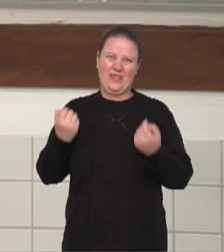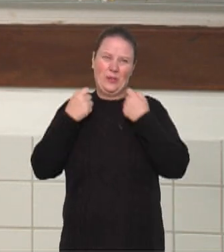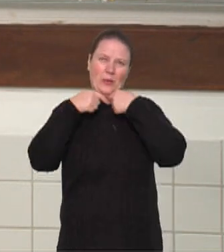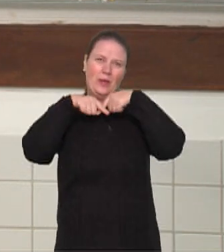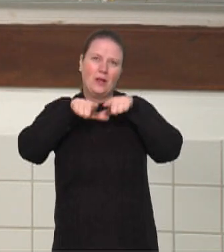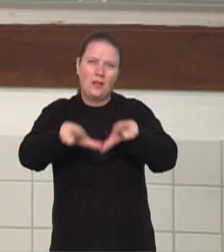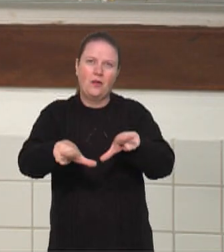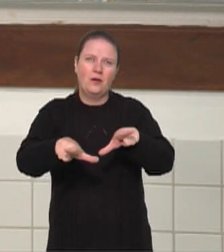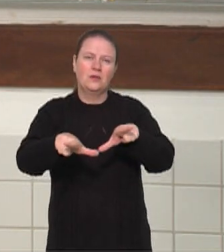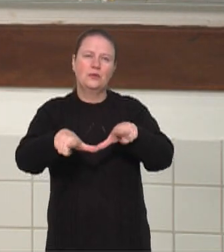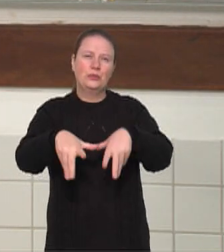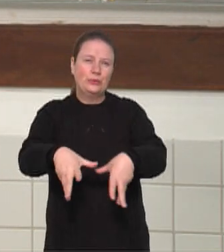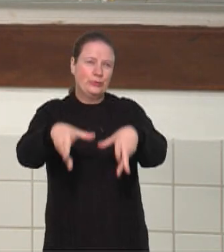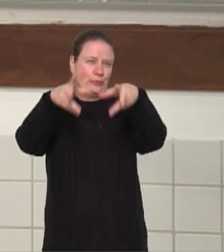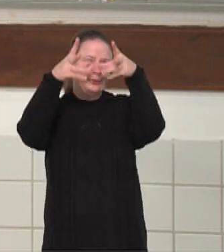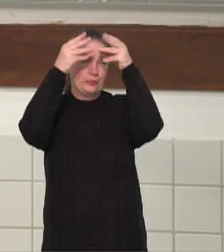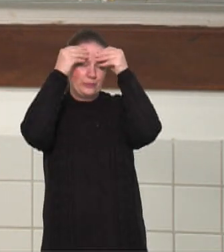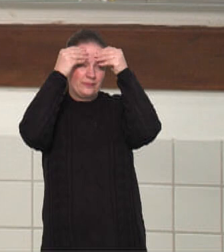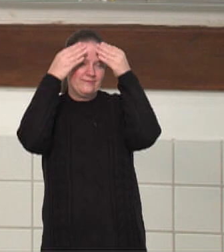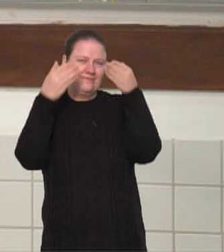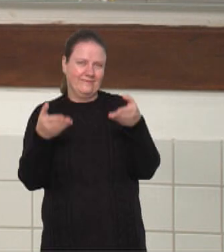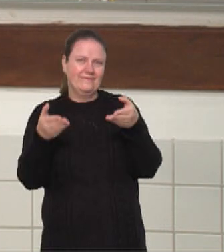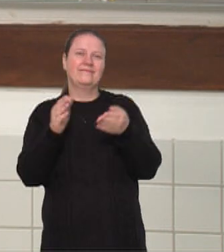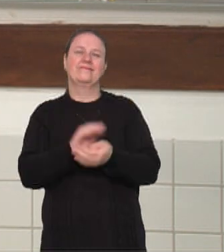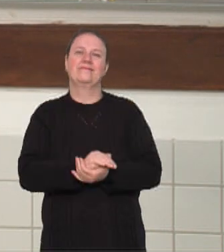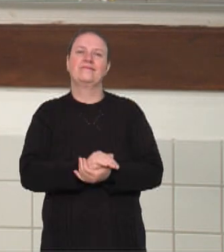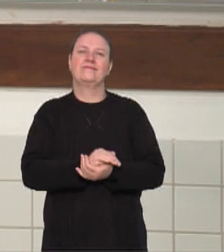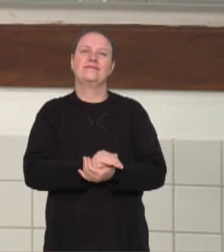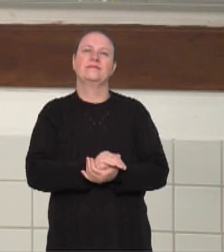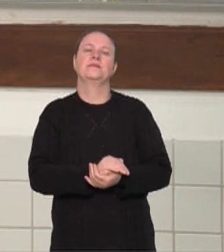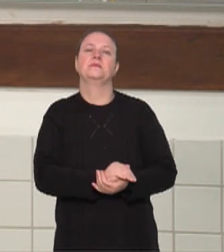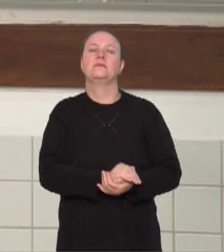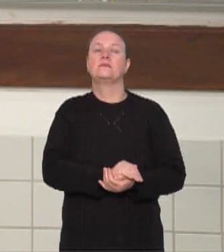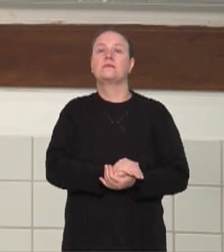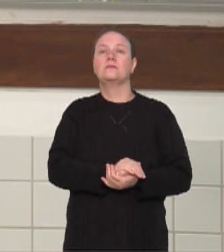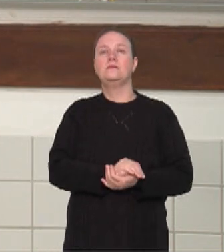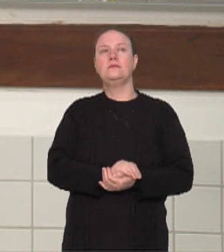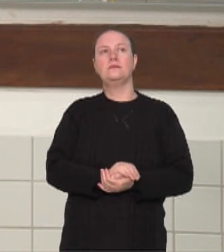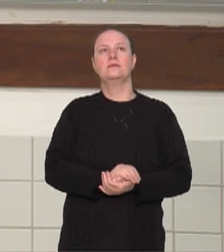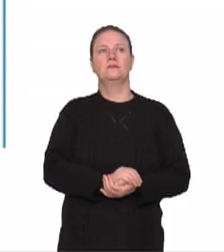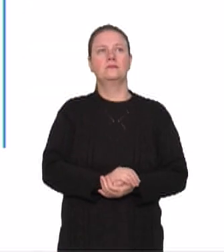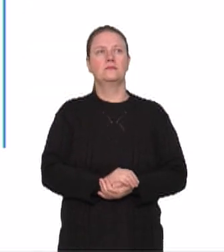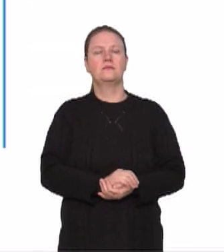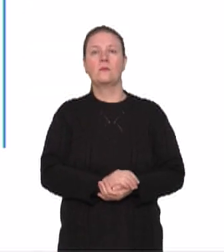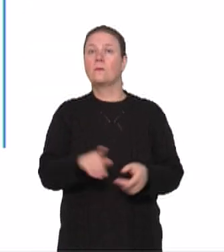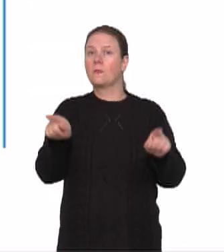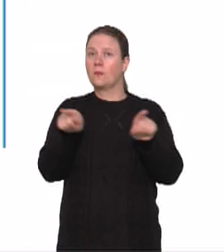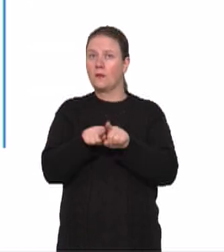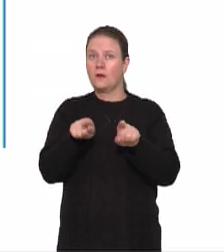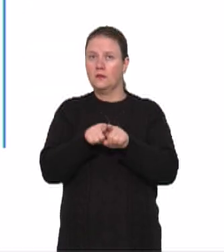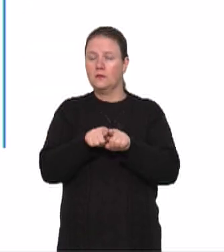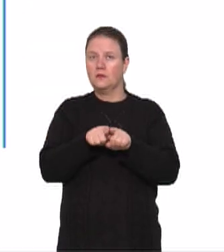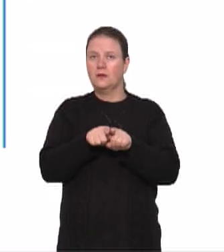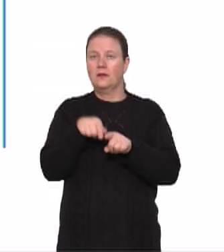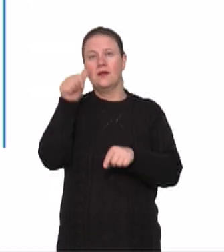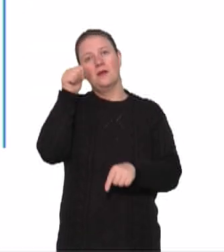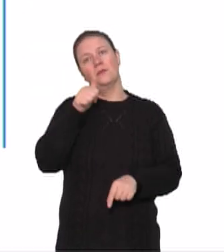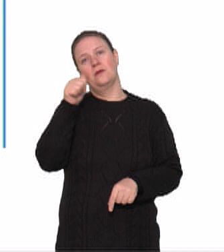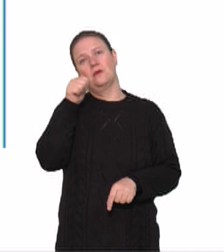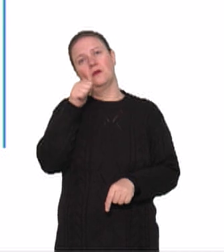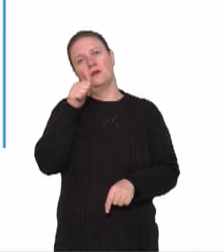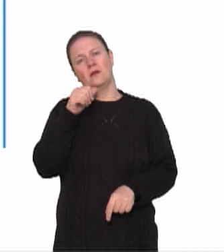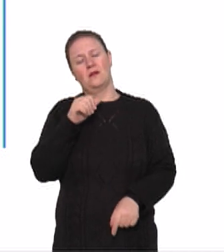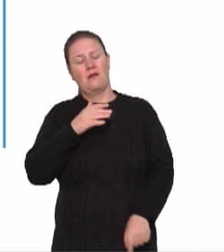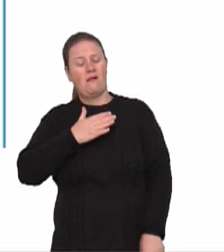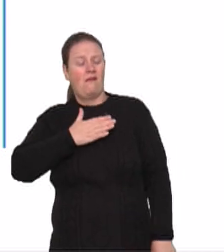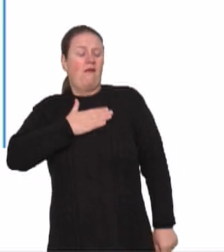totalmente figurada, presente aí na dramaturgia, no texto dramático. Aí a gente tem uma fala de Julieta, ai